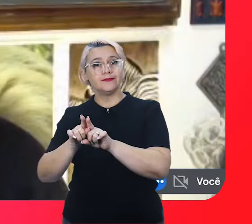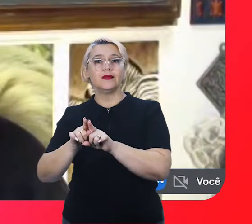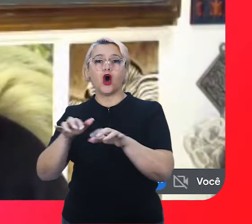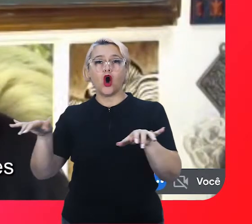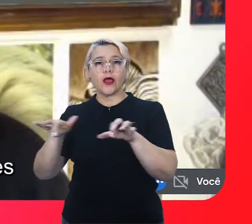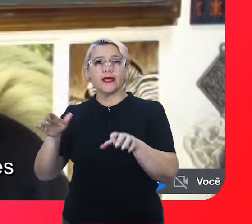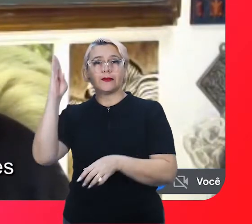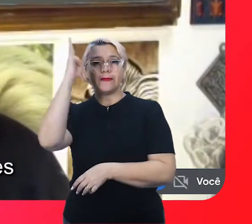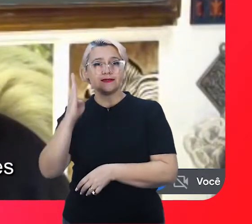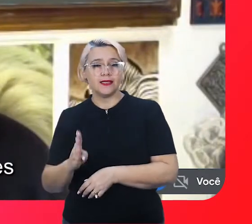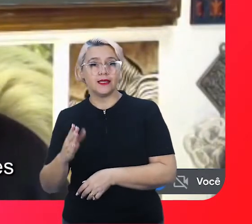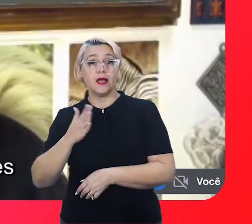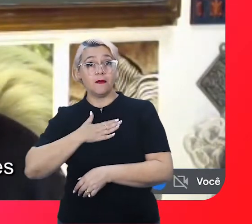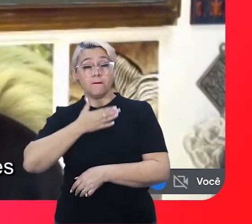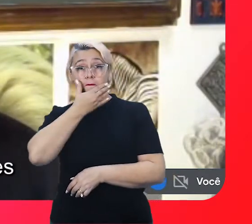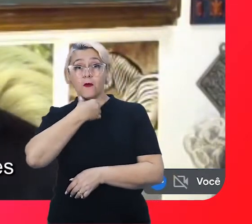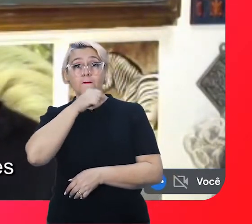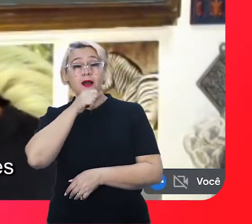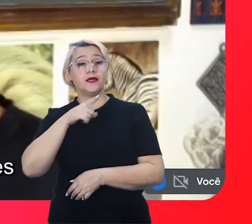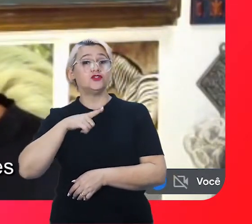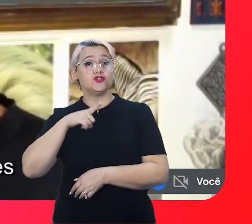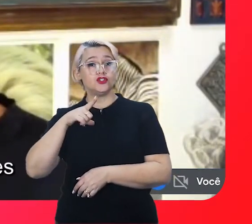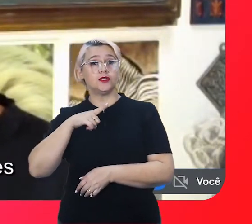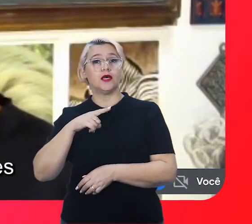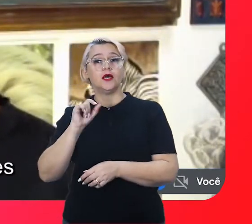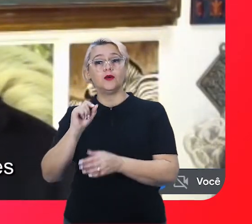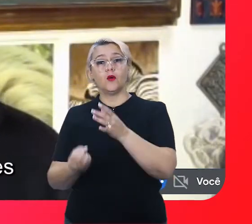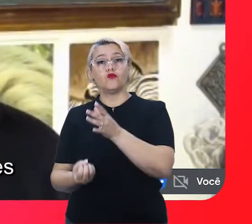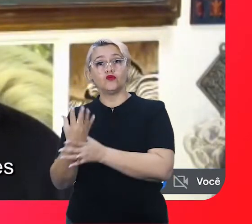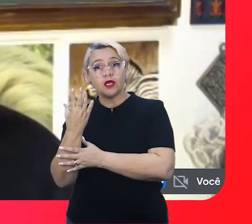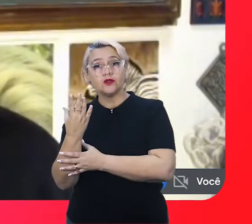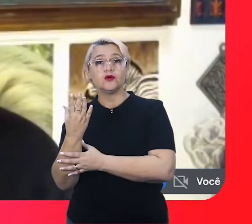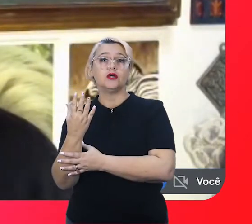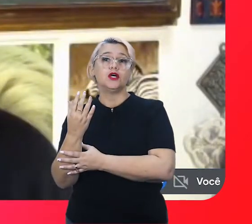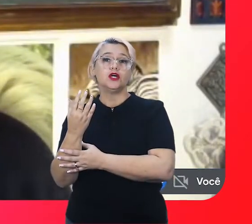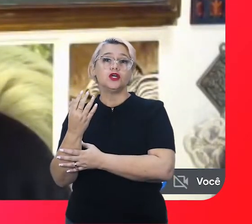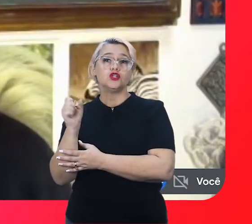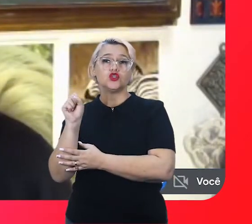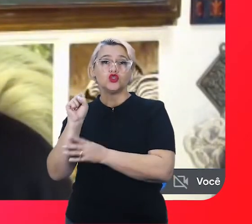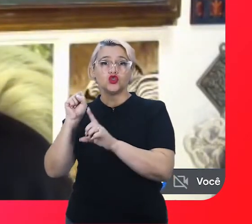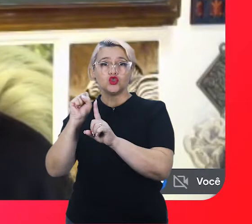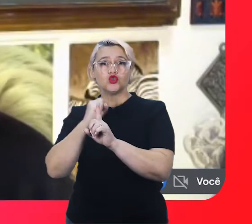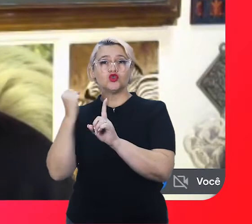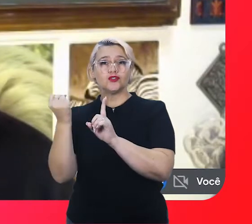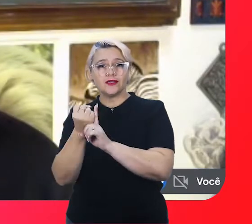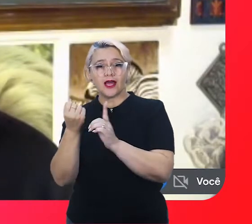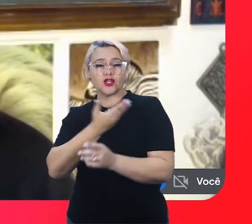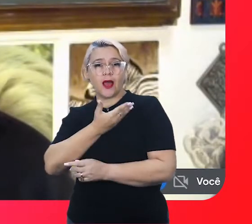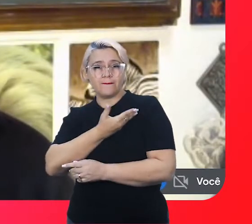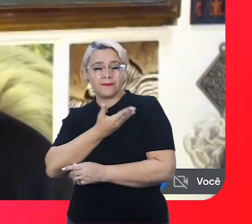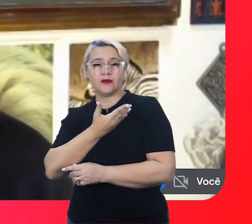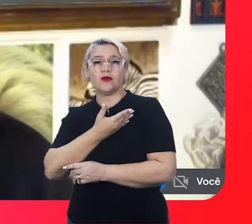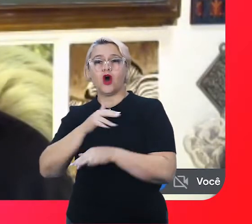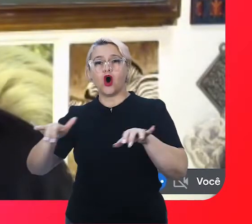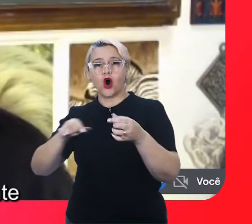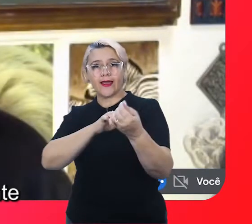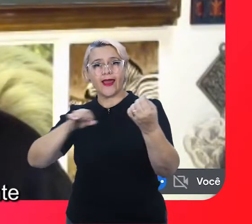Brasileira. O meu pai tinha sido um dos fundadores da Sociedade dos Amigos da Orquestra Sinfônica Brasileira, então,